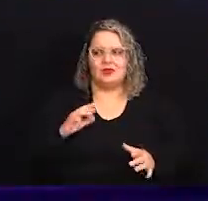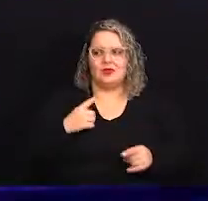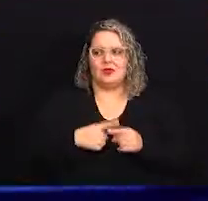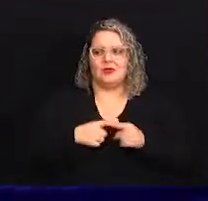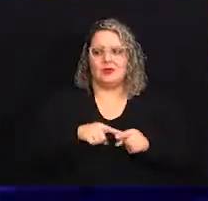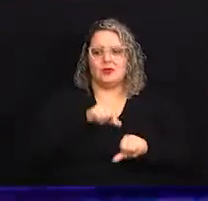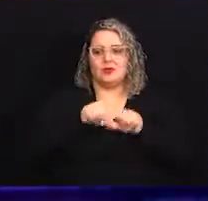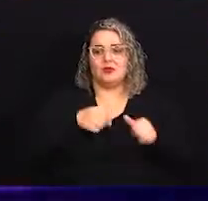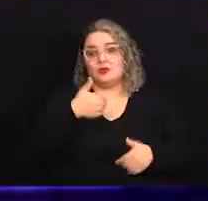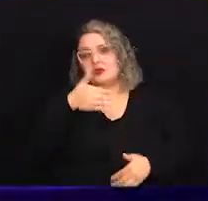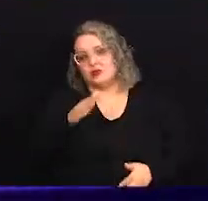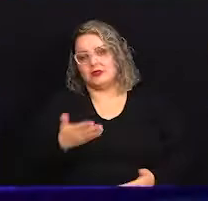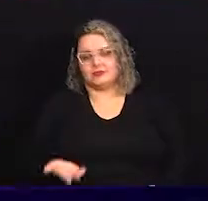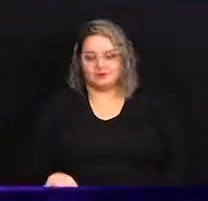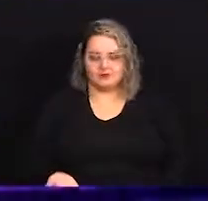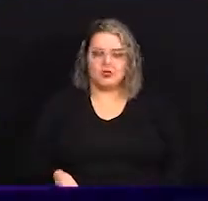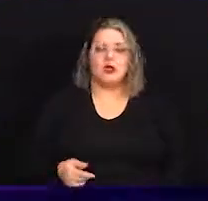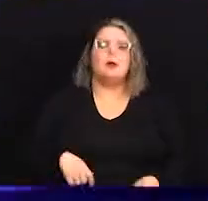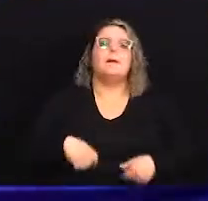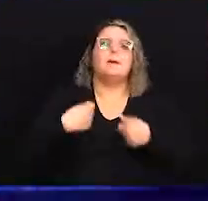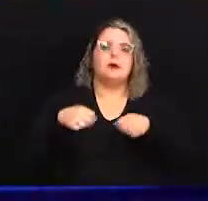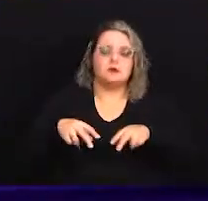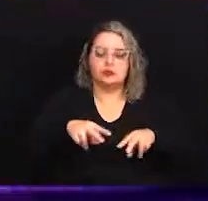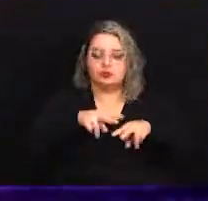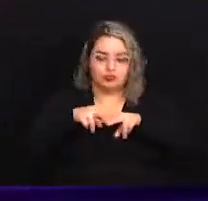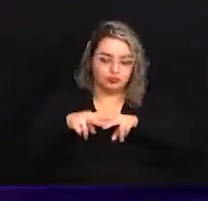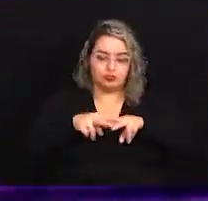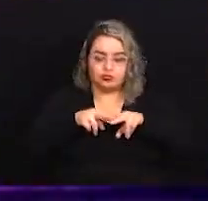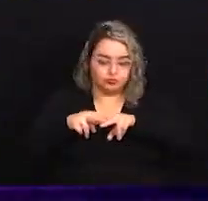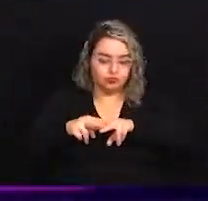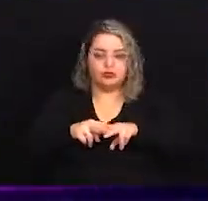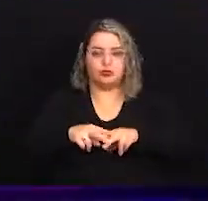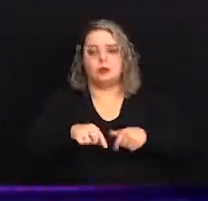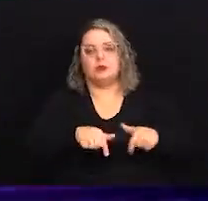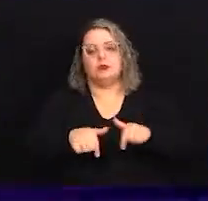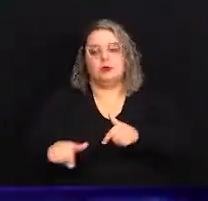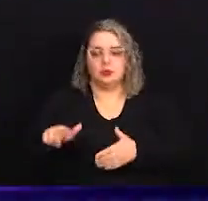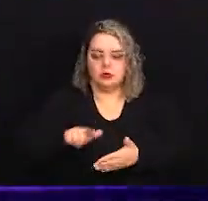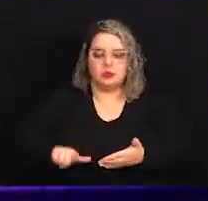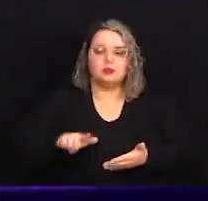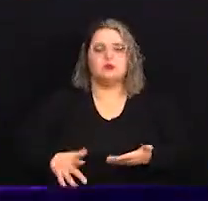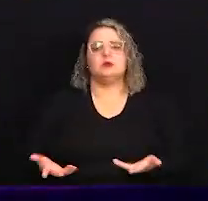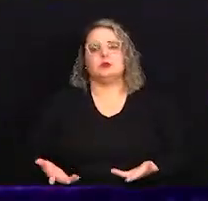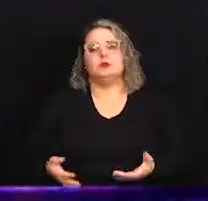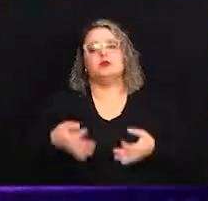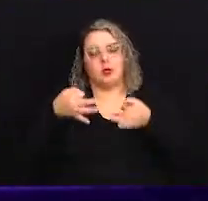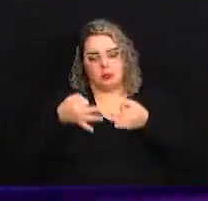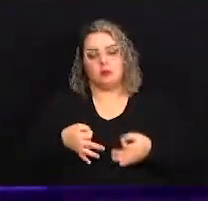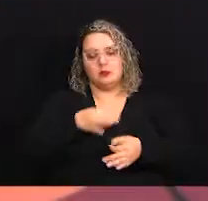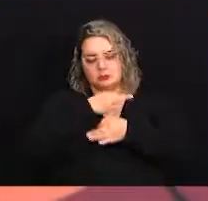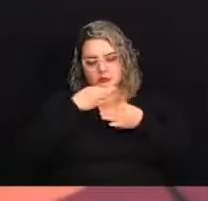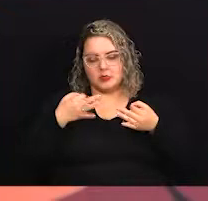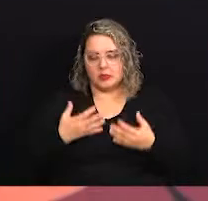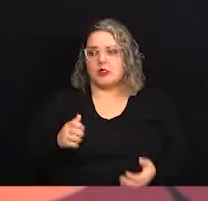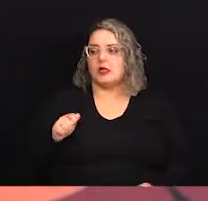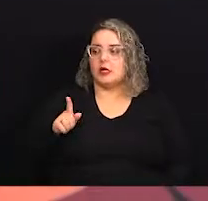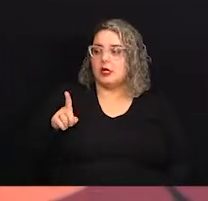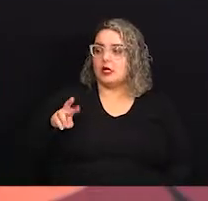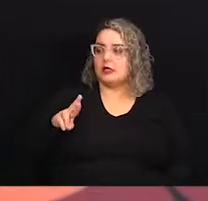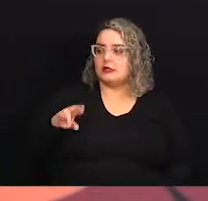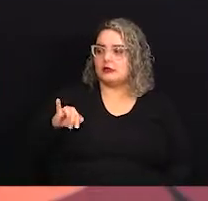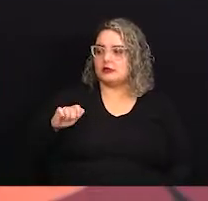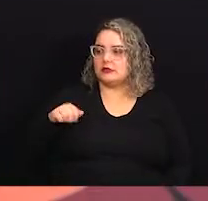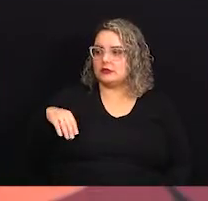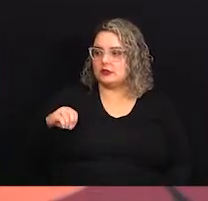você mudou uma coisa lá na frente. Então precisa de muita revisão. Então o trabalho literário precisa de muita revisão para ficar bem feito. Adriano, eu gosto